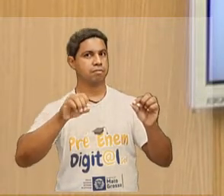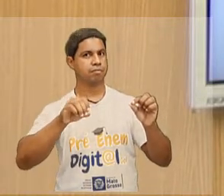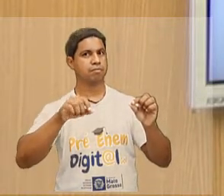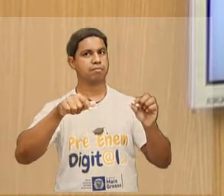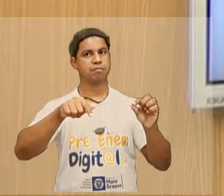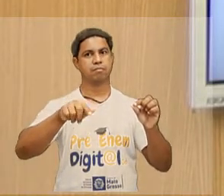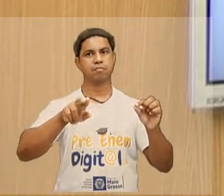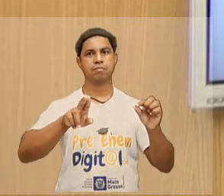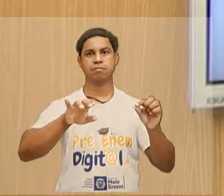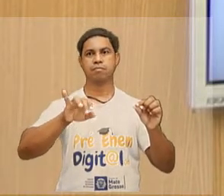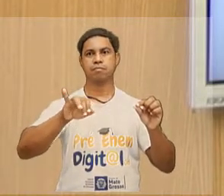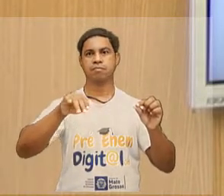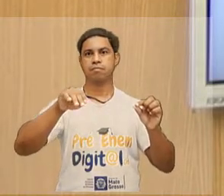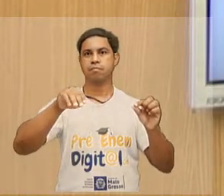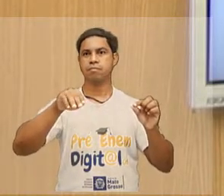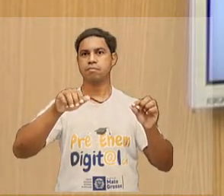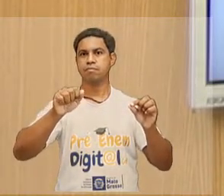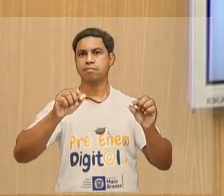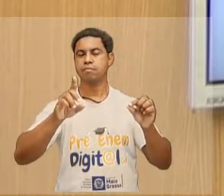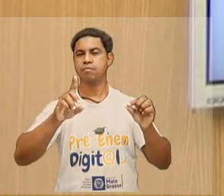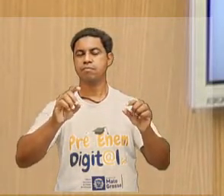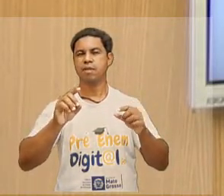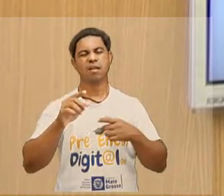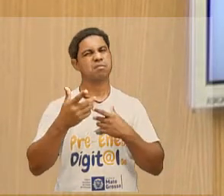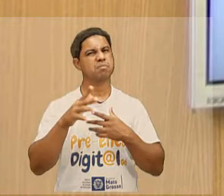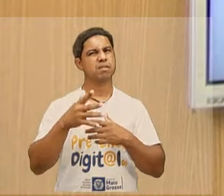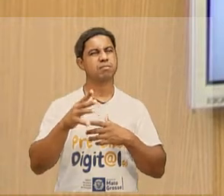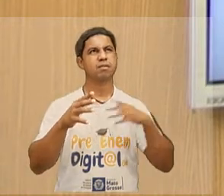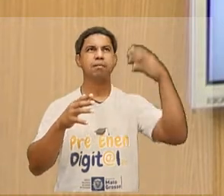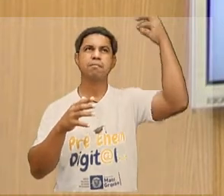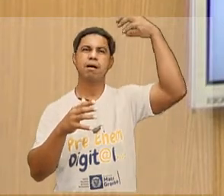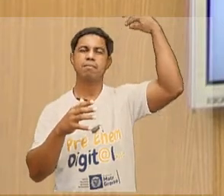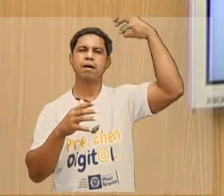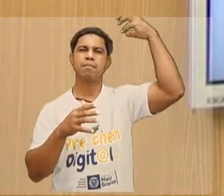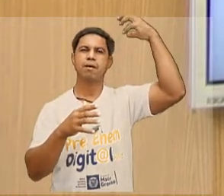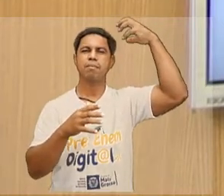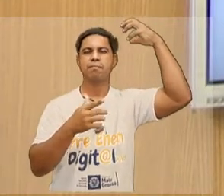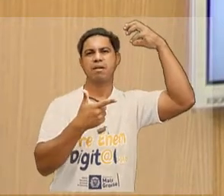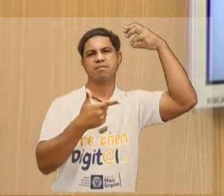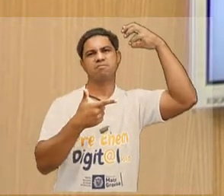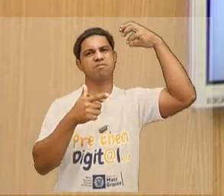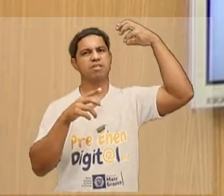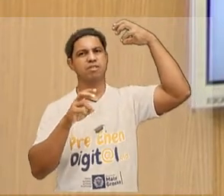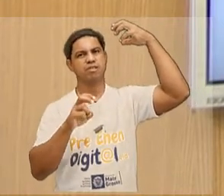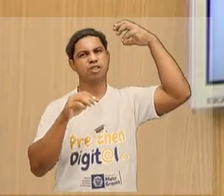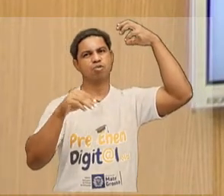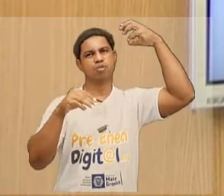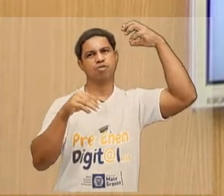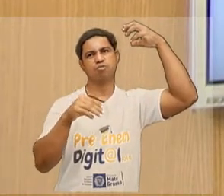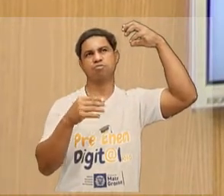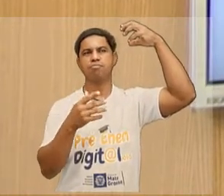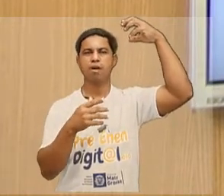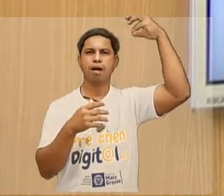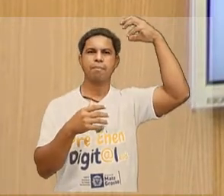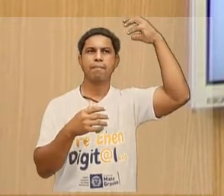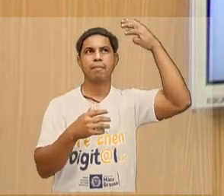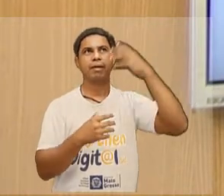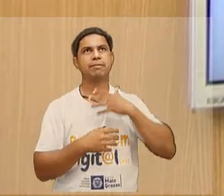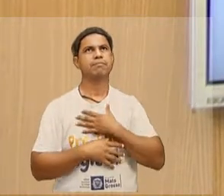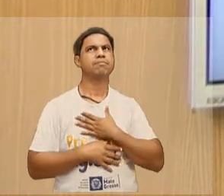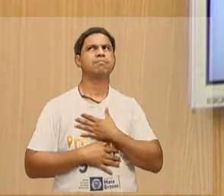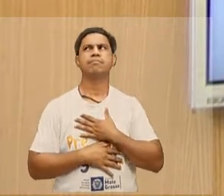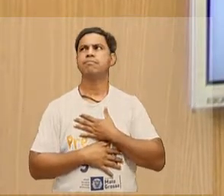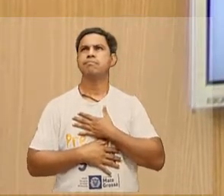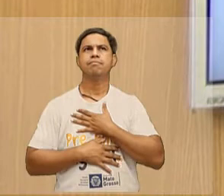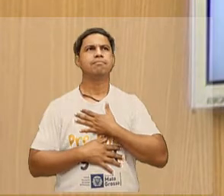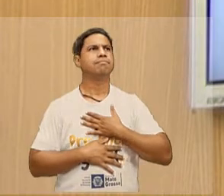de 15 minutos, 25 minutos, né? Lava o cabelinho, lava a orelhinha. Olha, cuidado com o superaquecimento do